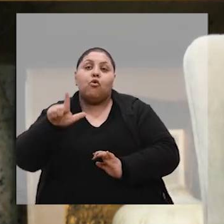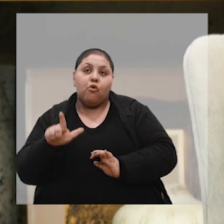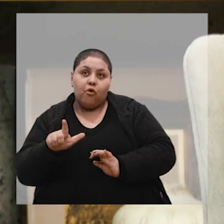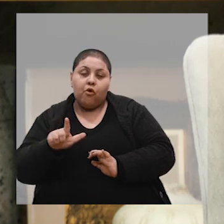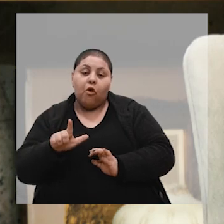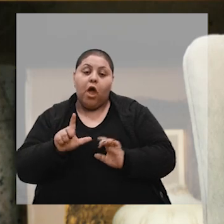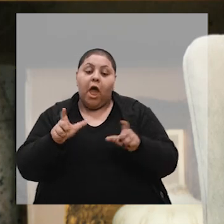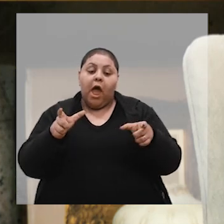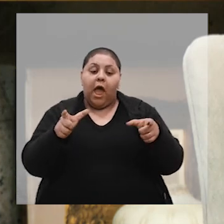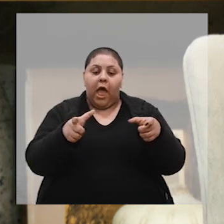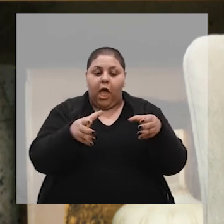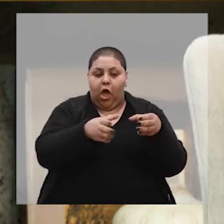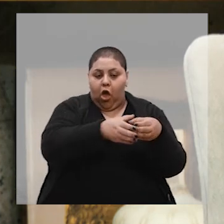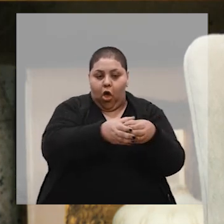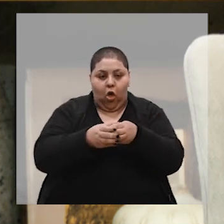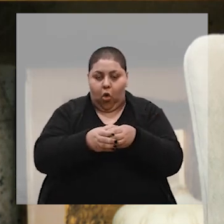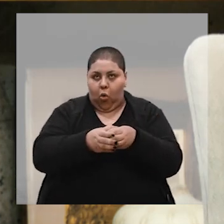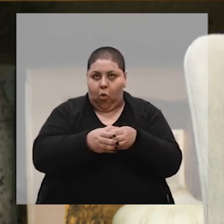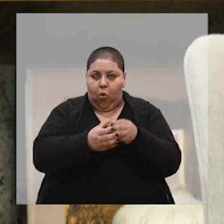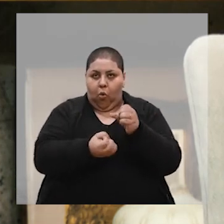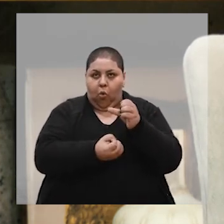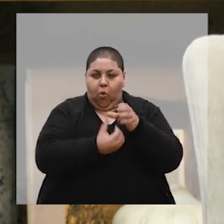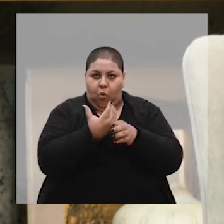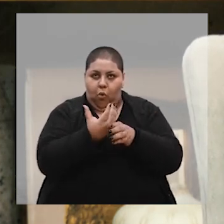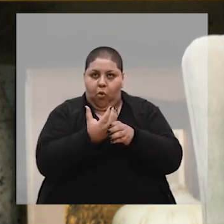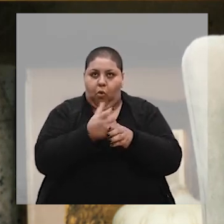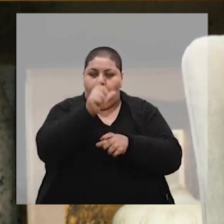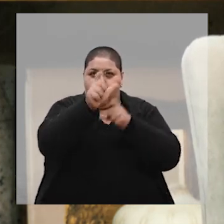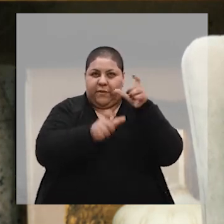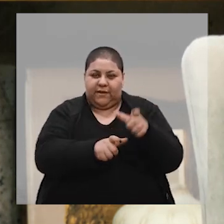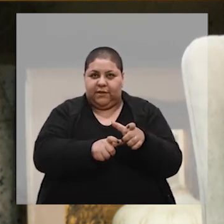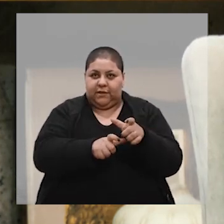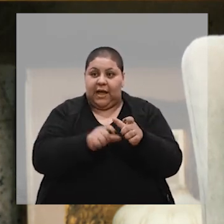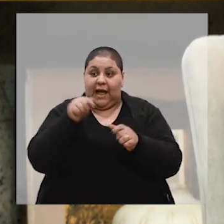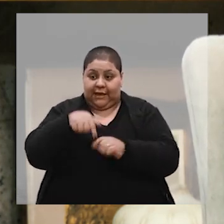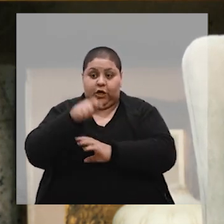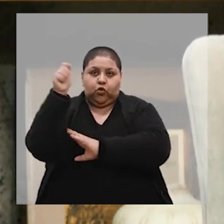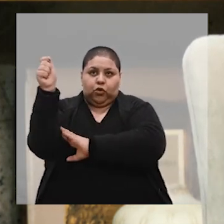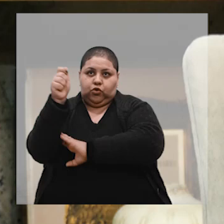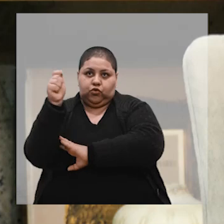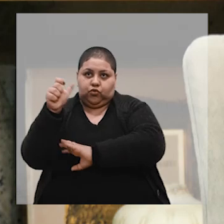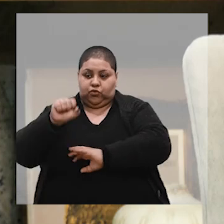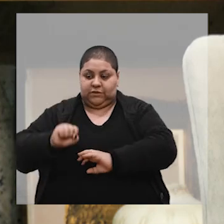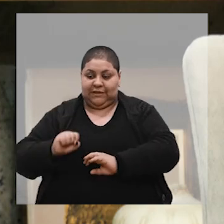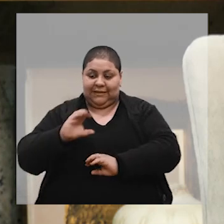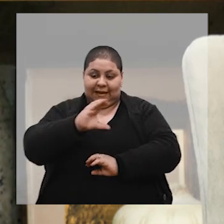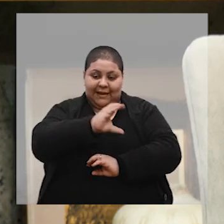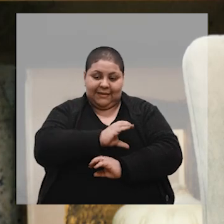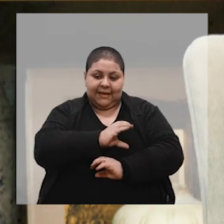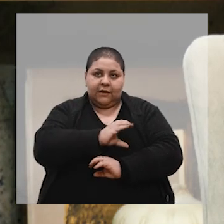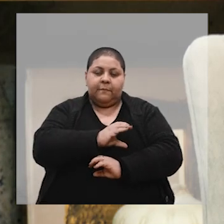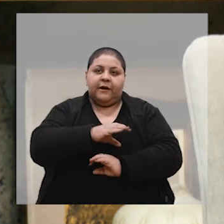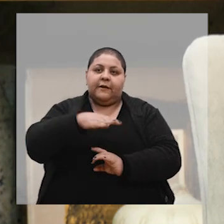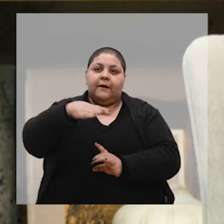time formado principalmente por atletas do Rio Grande do Sul, Santa Catarina e do Paraná. Você é o representante aqui de Caxias, da Serra